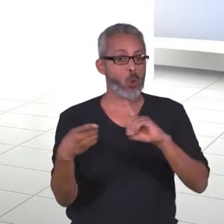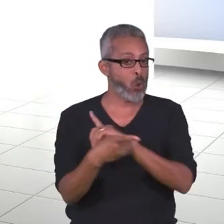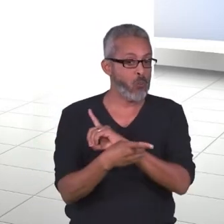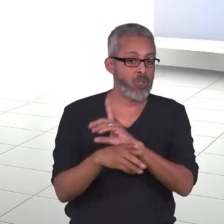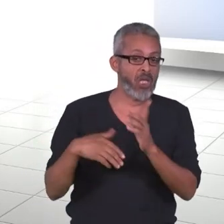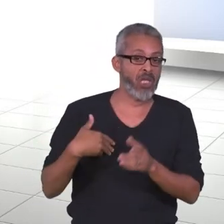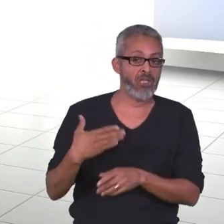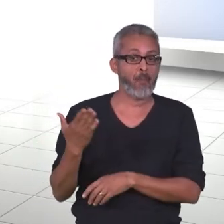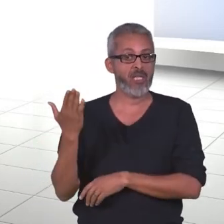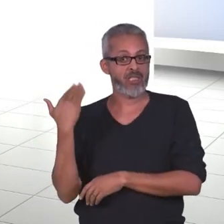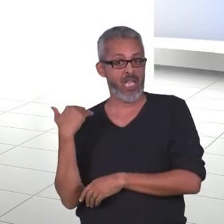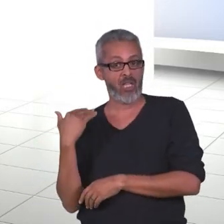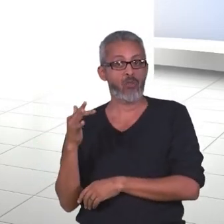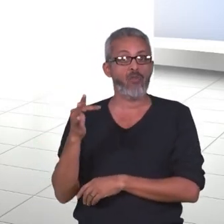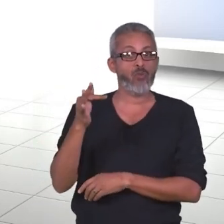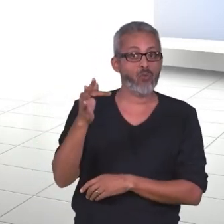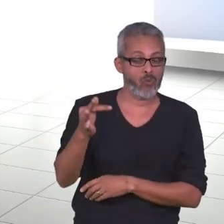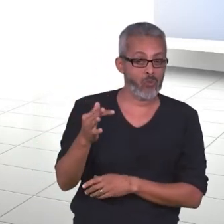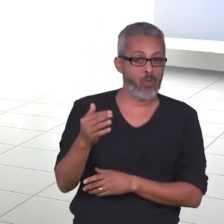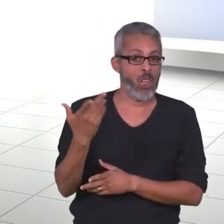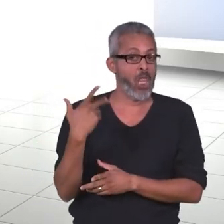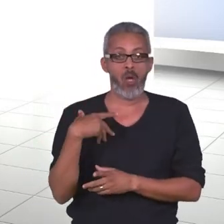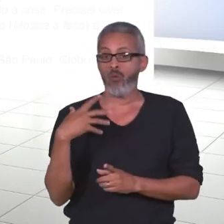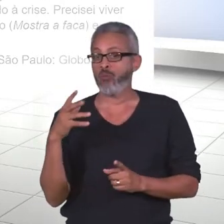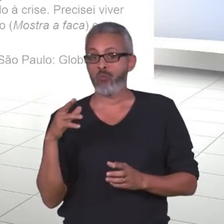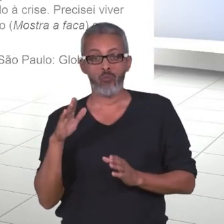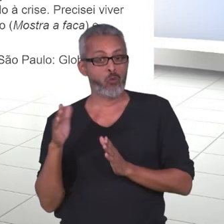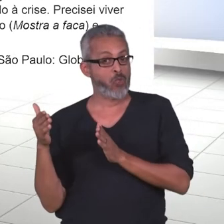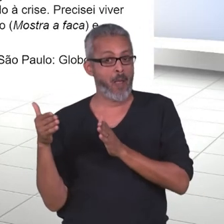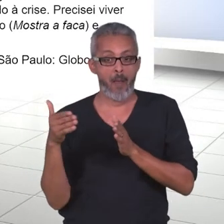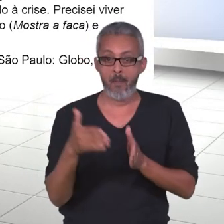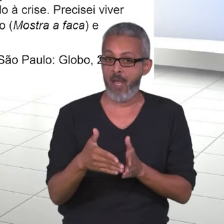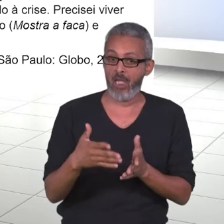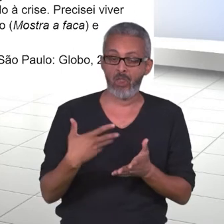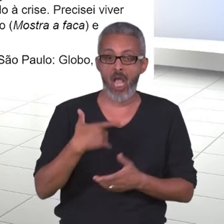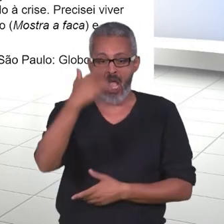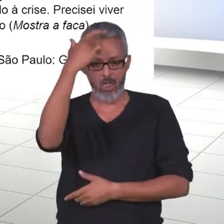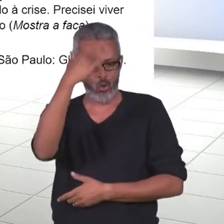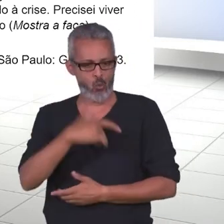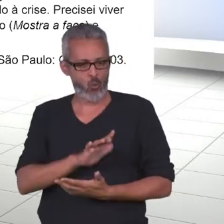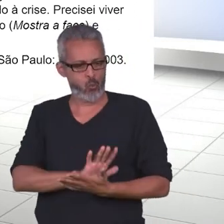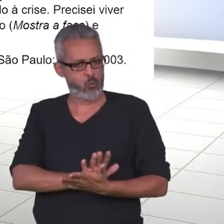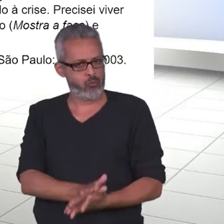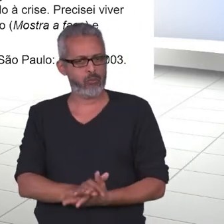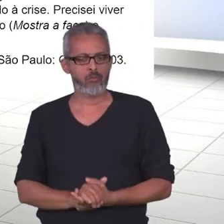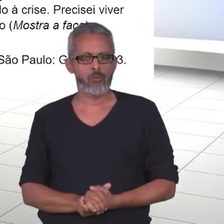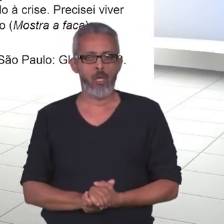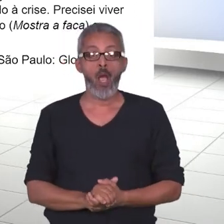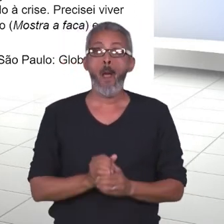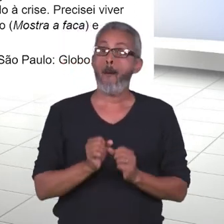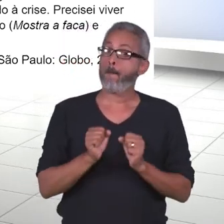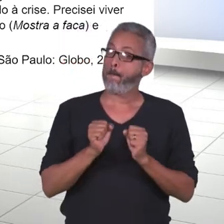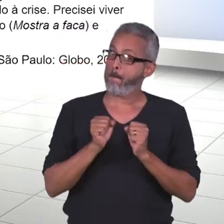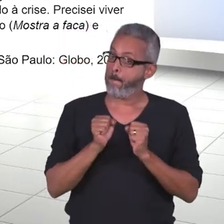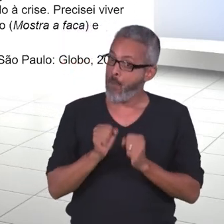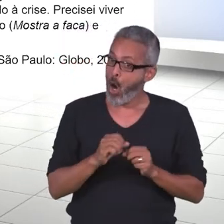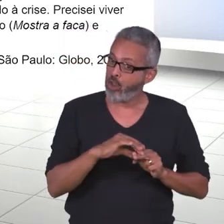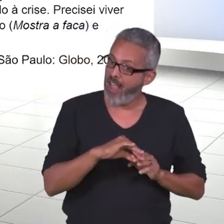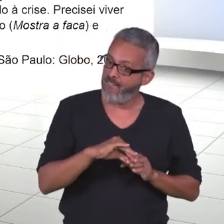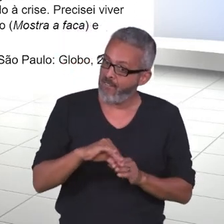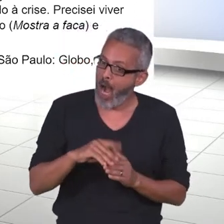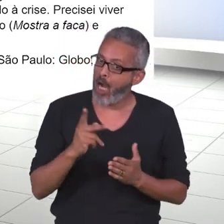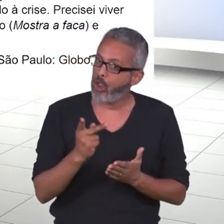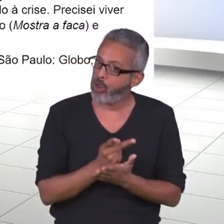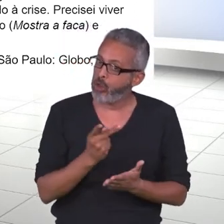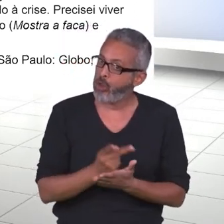interlocutor a refletir sobre o assunto. Voltando ao texto, Pinotti diz que já foi futurista,